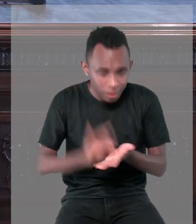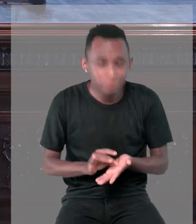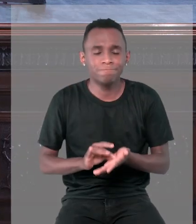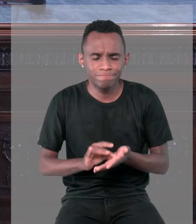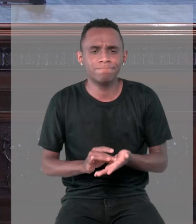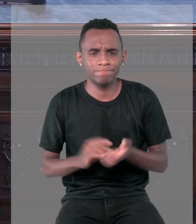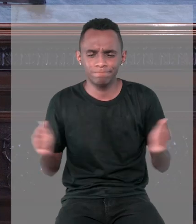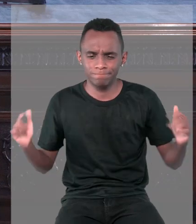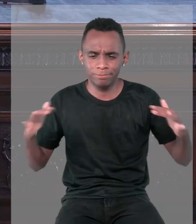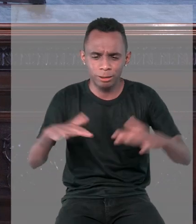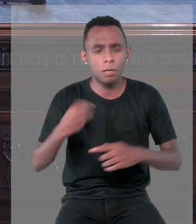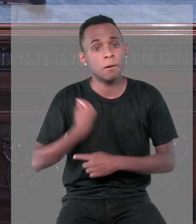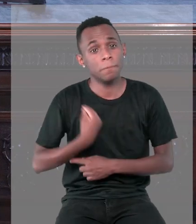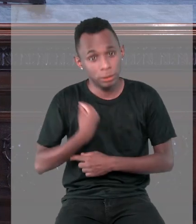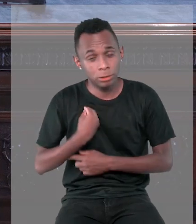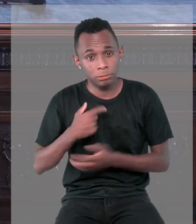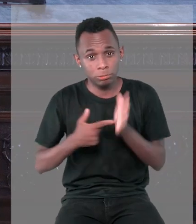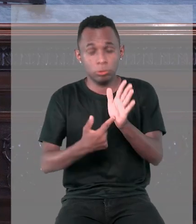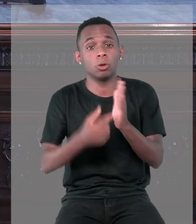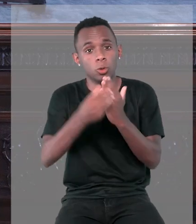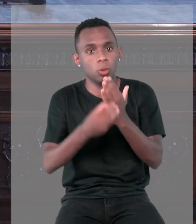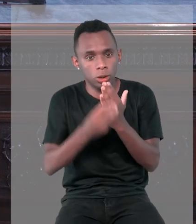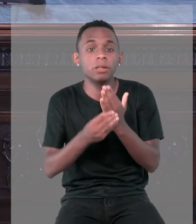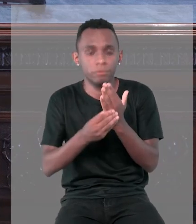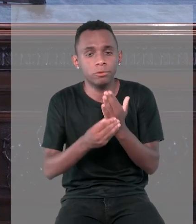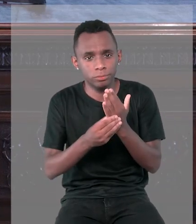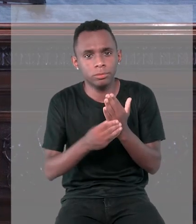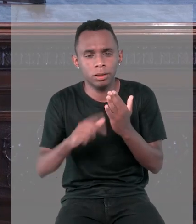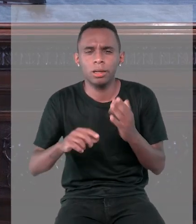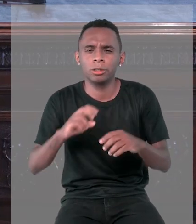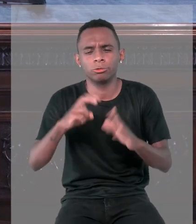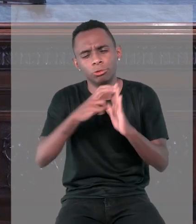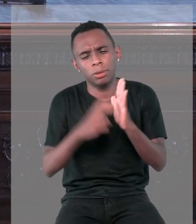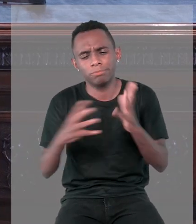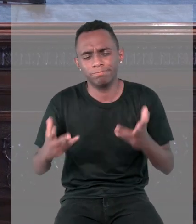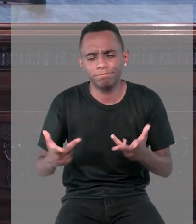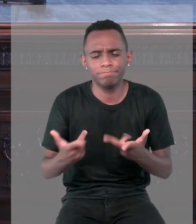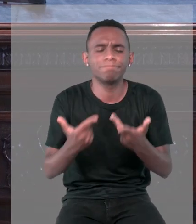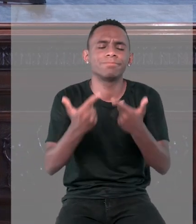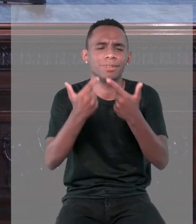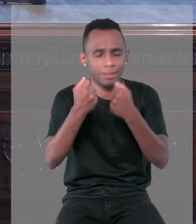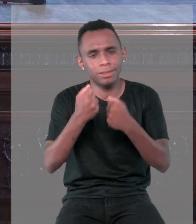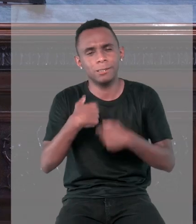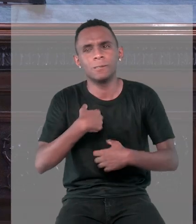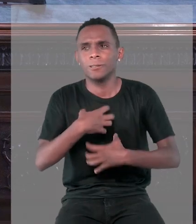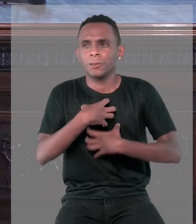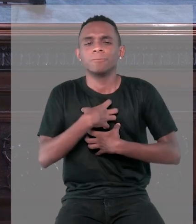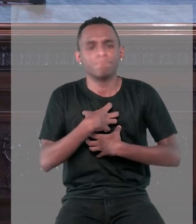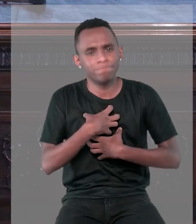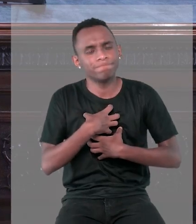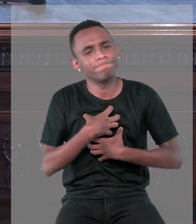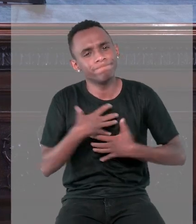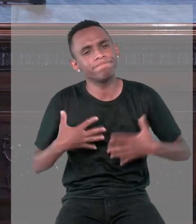vir aqui participar do lançamento de um livro num dia como amanhã maravilhosa dessa, para mim é motivo